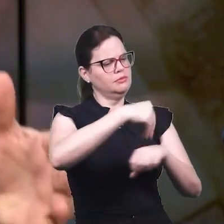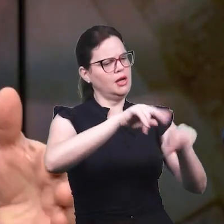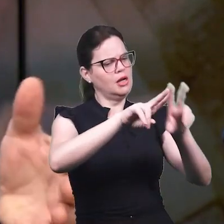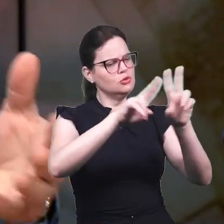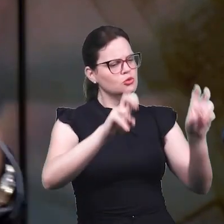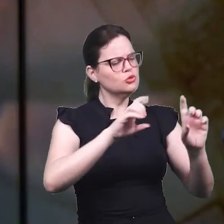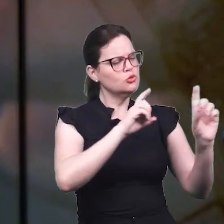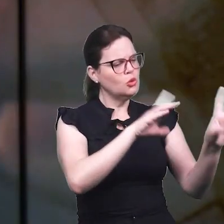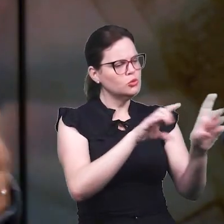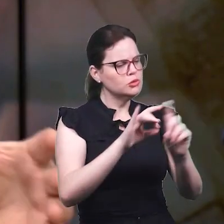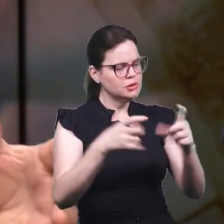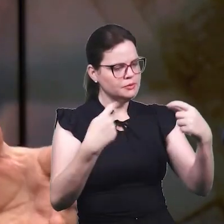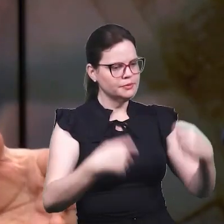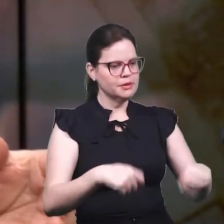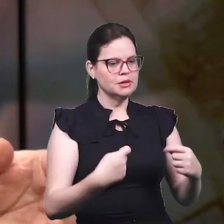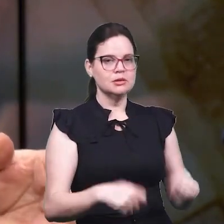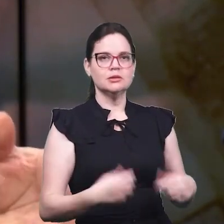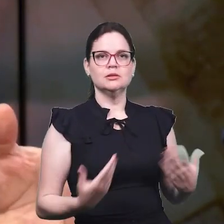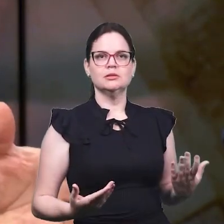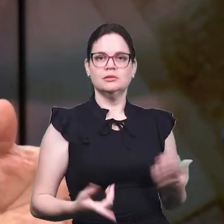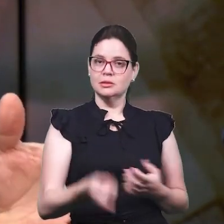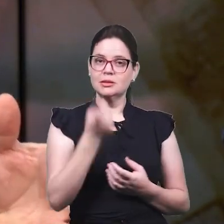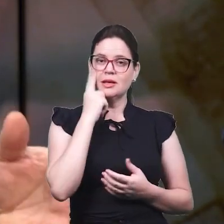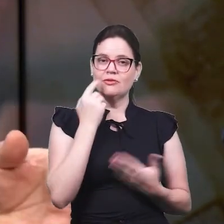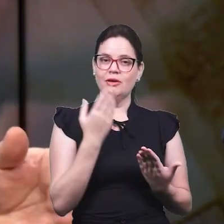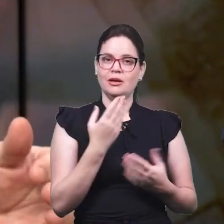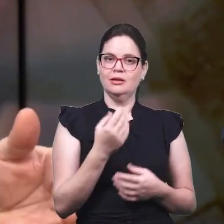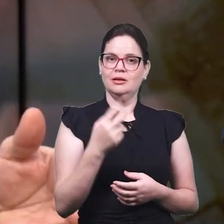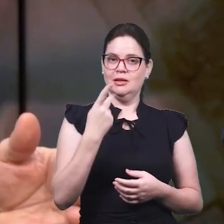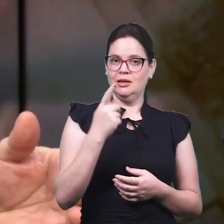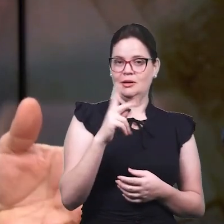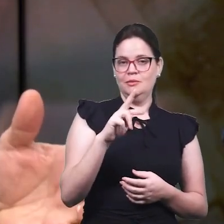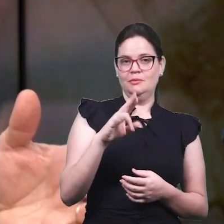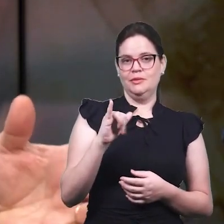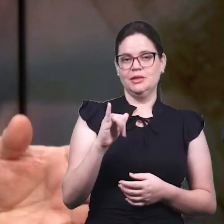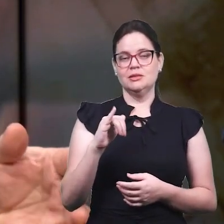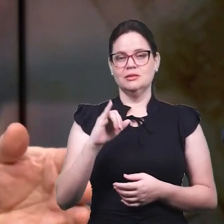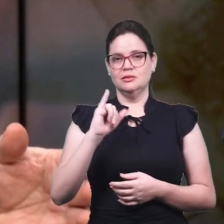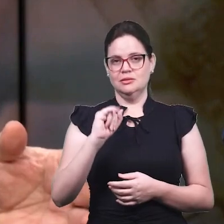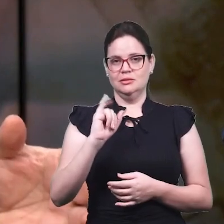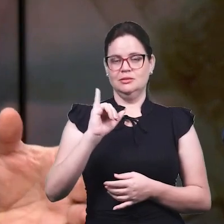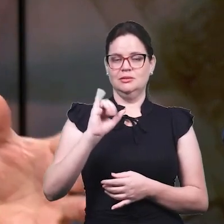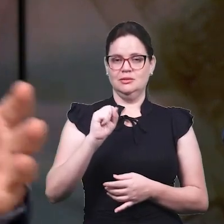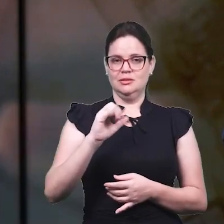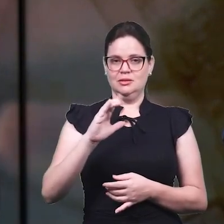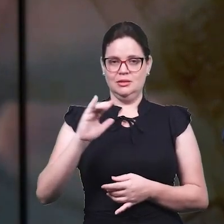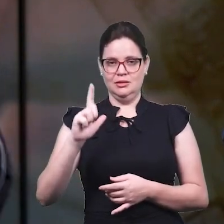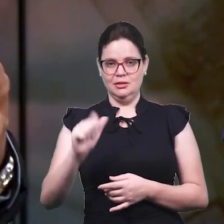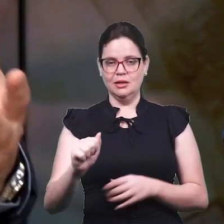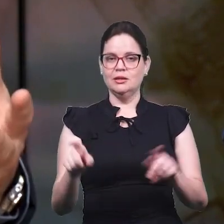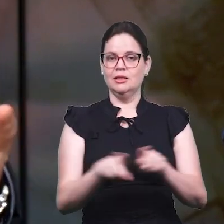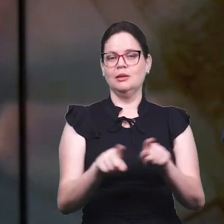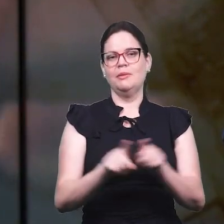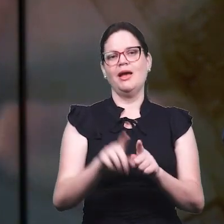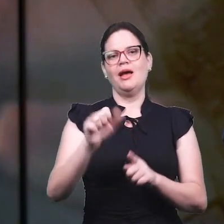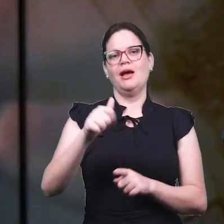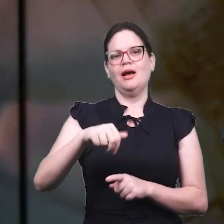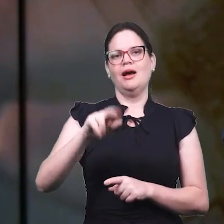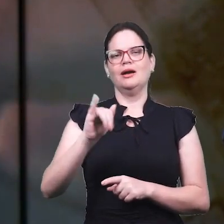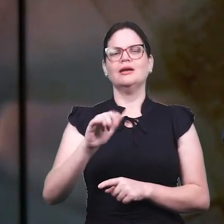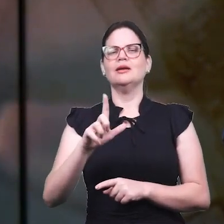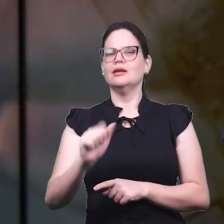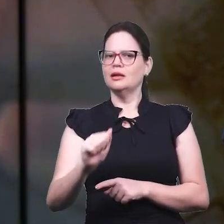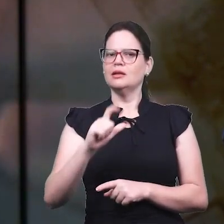a palavra, o que estava acontecendo, para ver como Priscila e Áquila eram